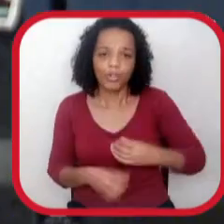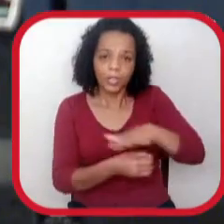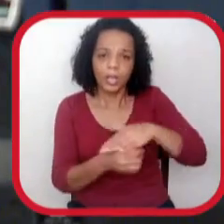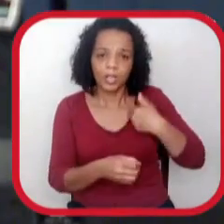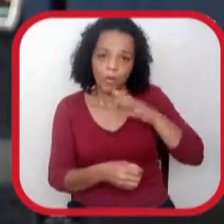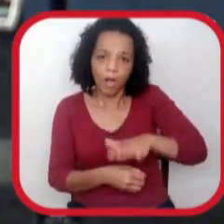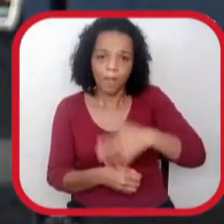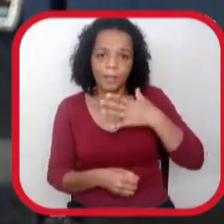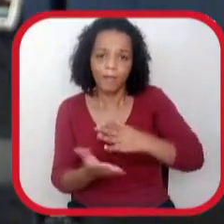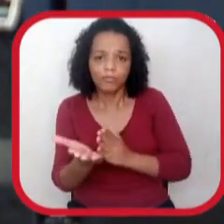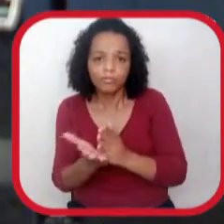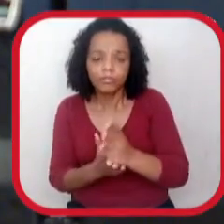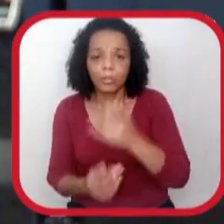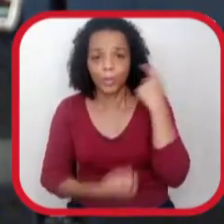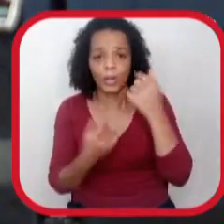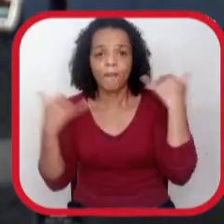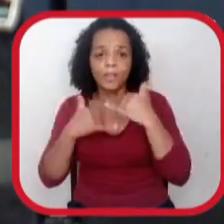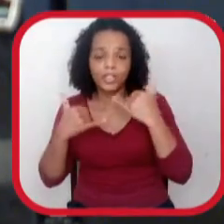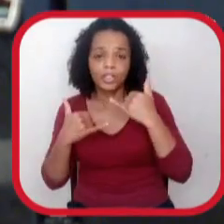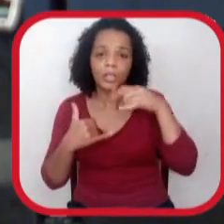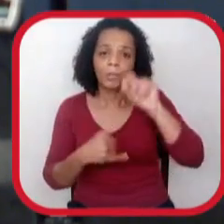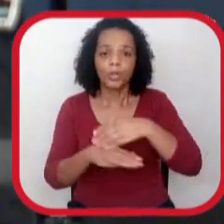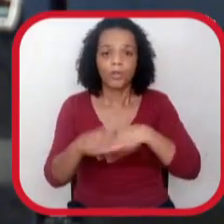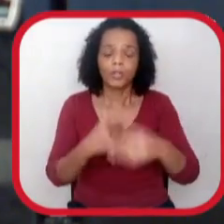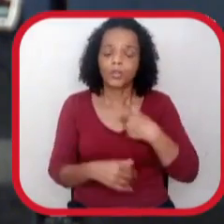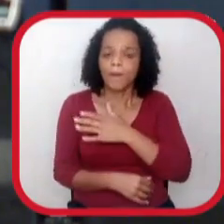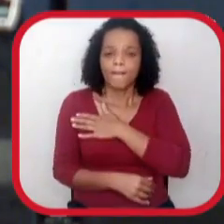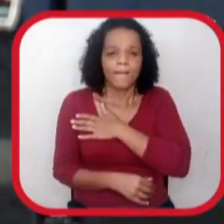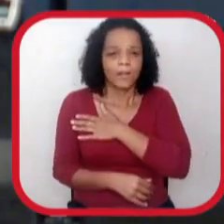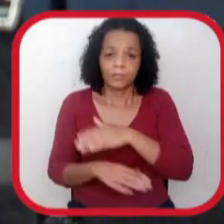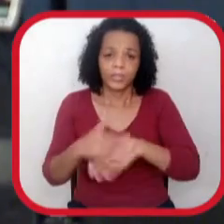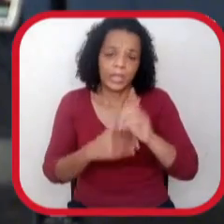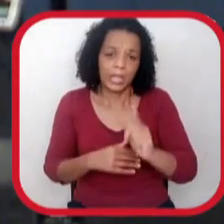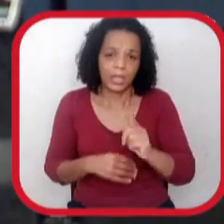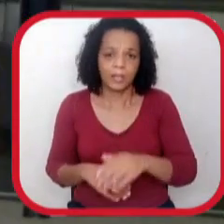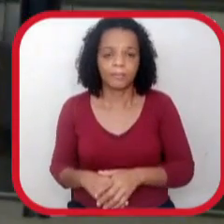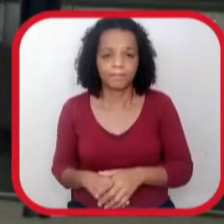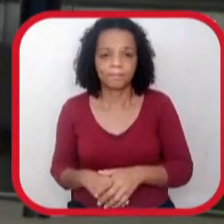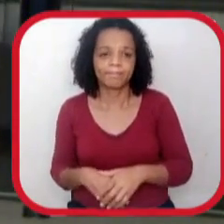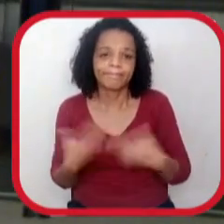lugar onde estou. Acho que é continuar a procurar ser feliz dentro daquilo que faço, que é o que eu amo fazer.